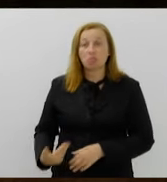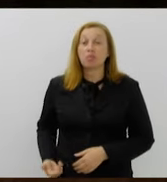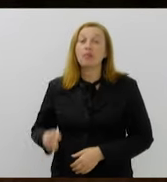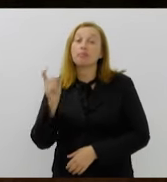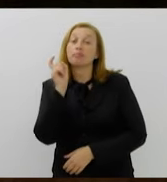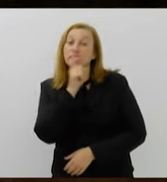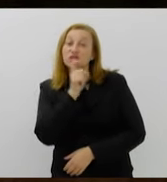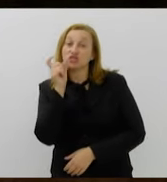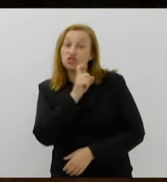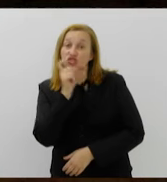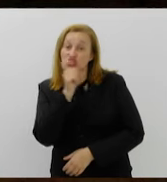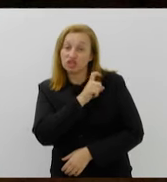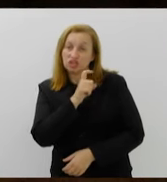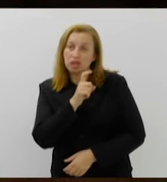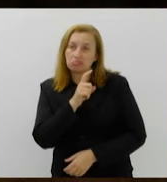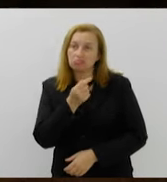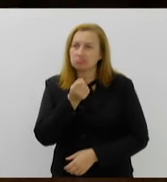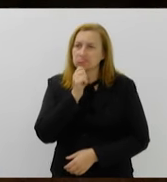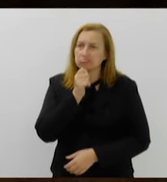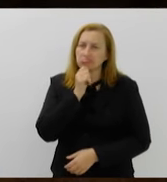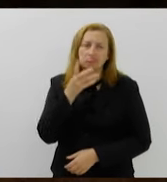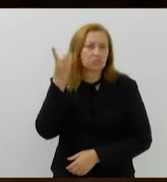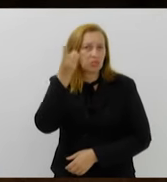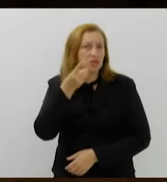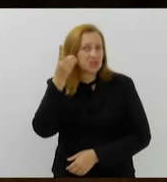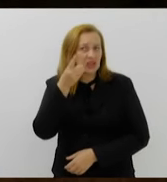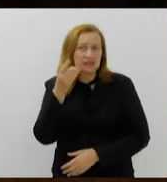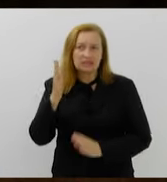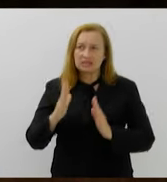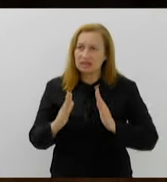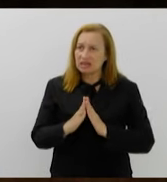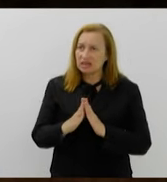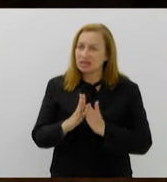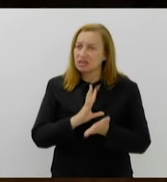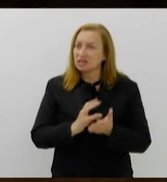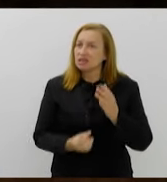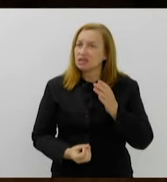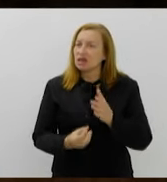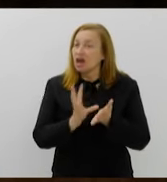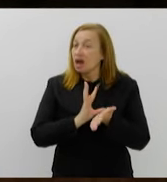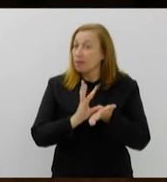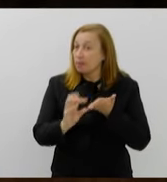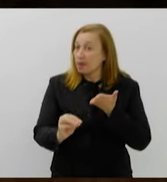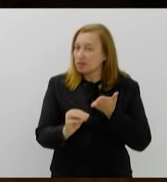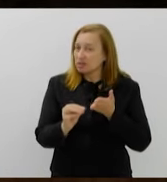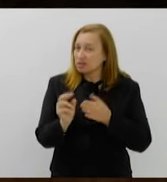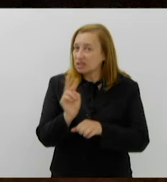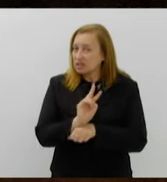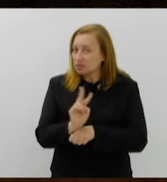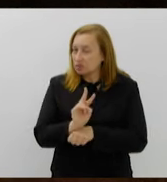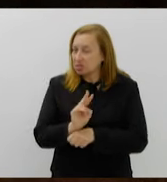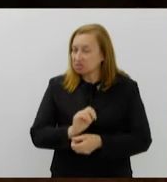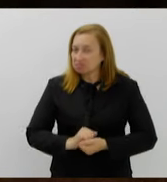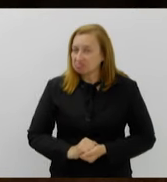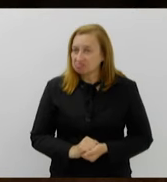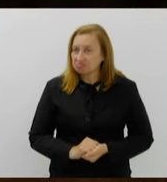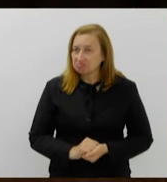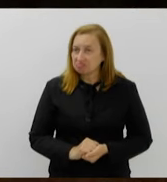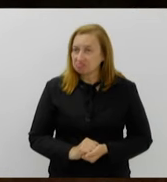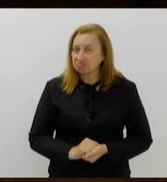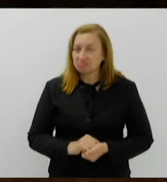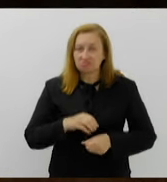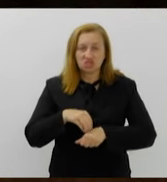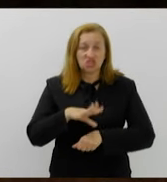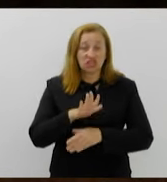mentira nenhum Deputado dessa casa que faz a pauta da segurança fez nenhuma